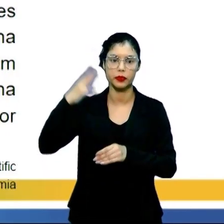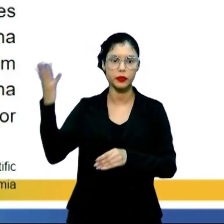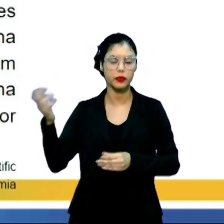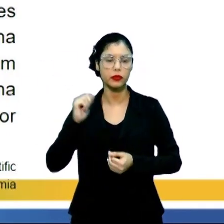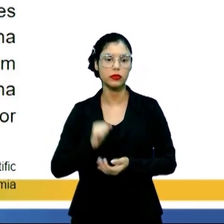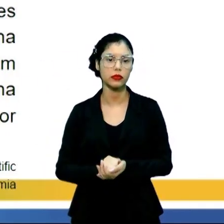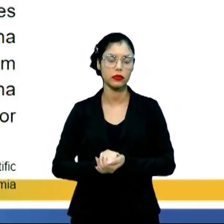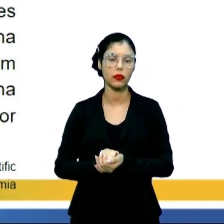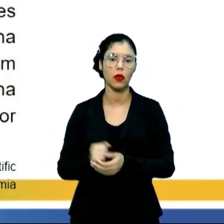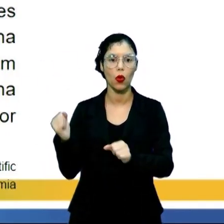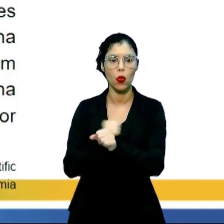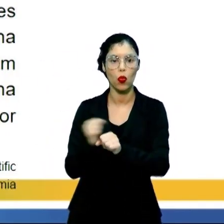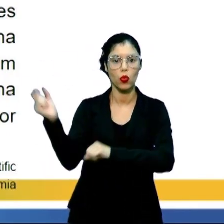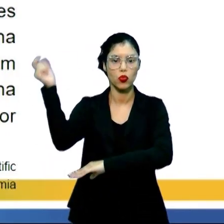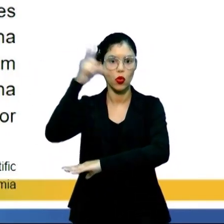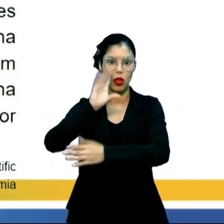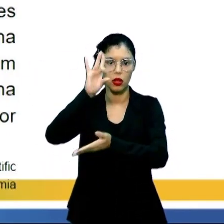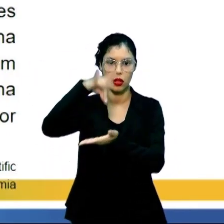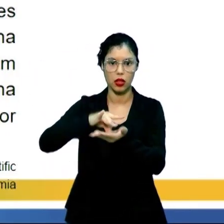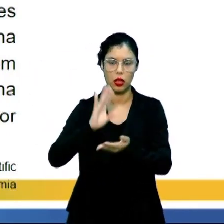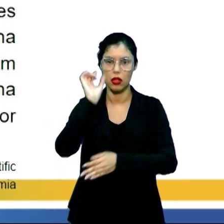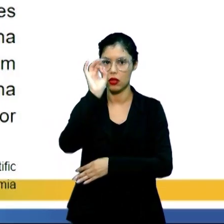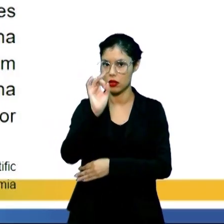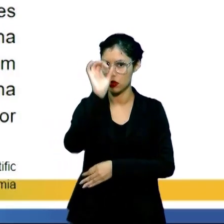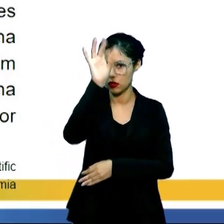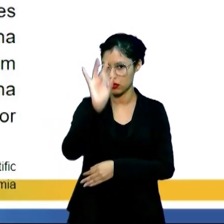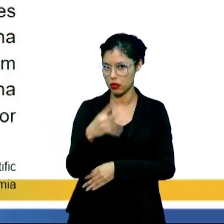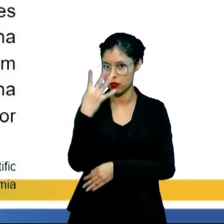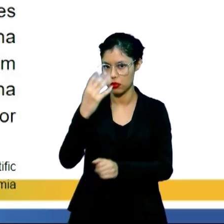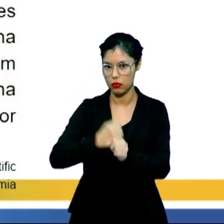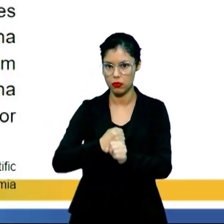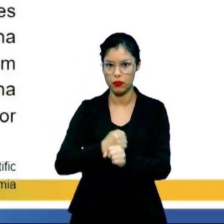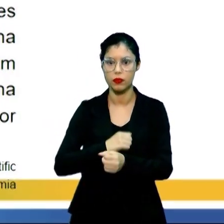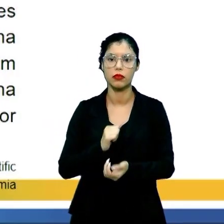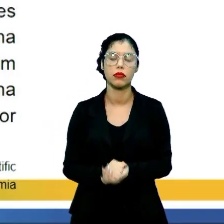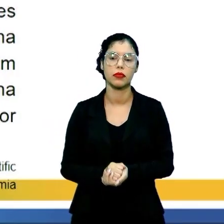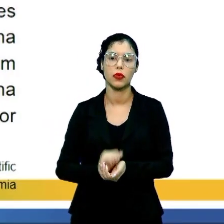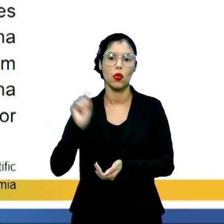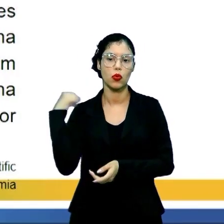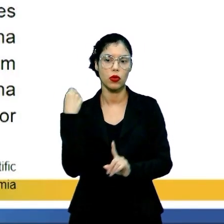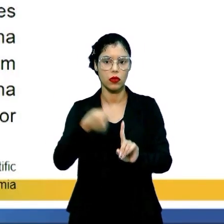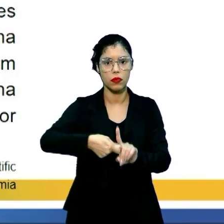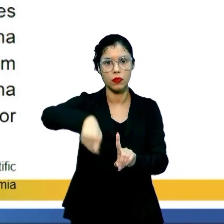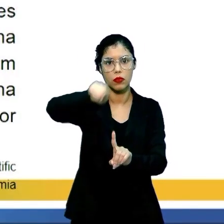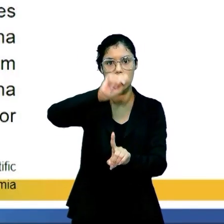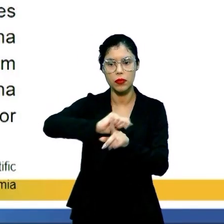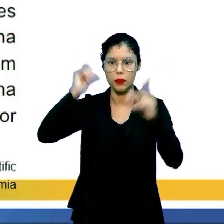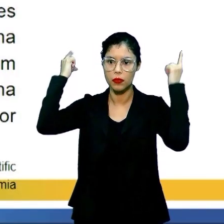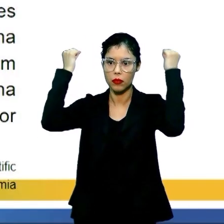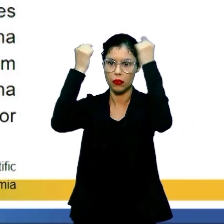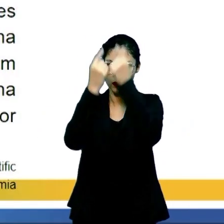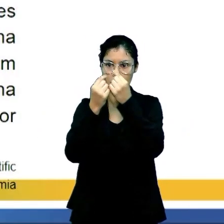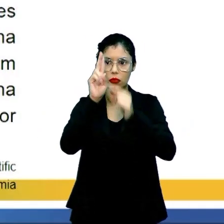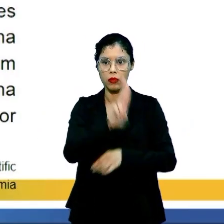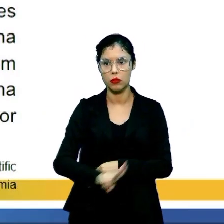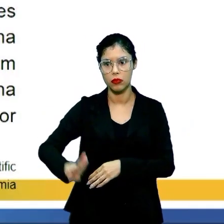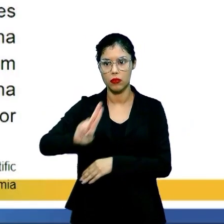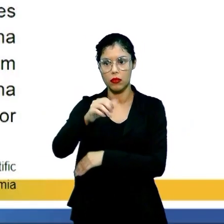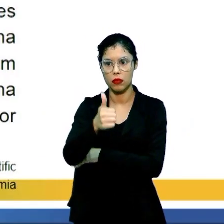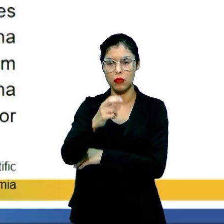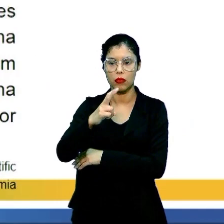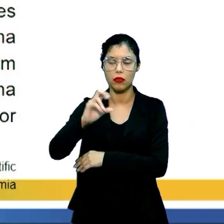de sintonia com o ano solar real a cada 4 anos. Nosso calendário gregoriano, utilizado